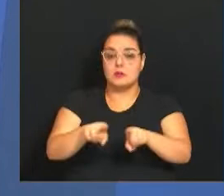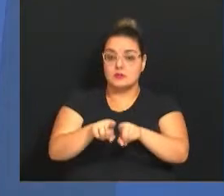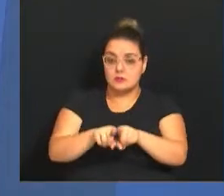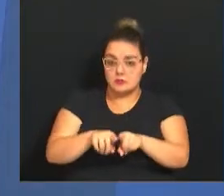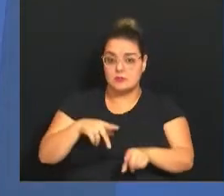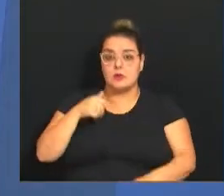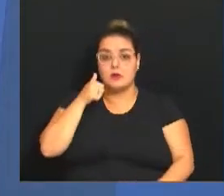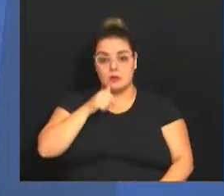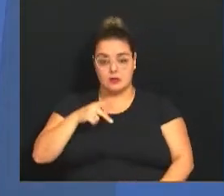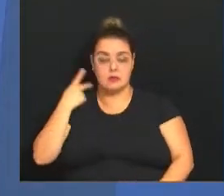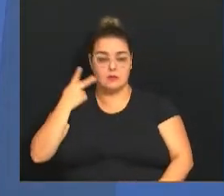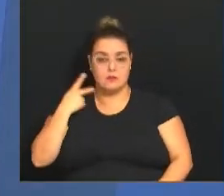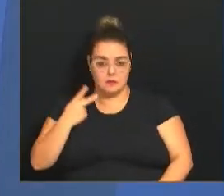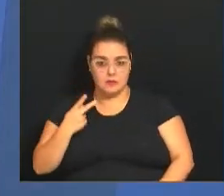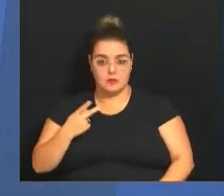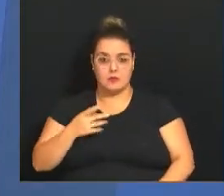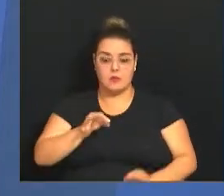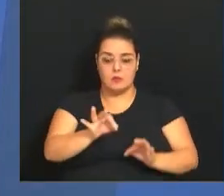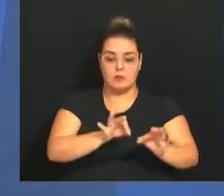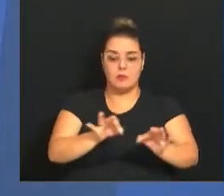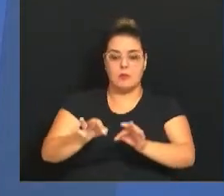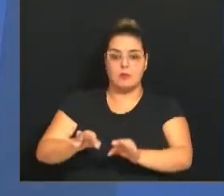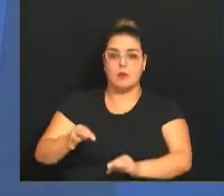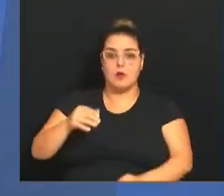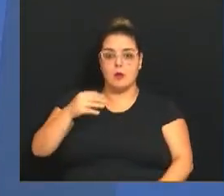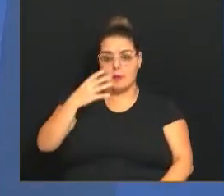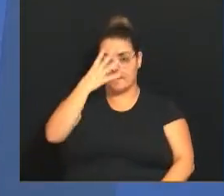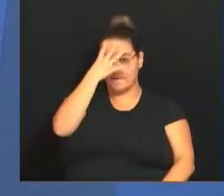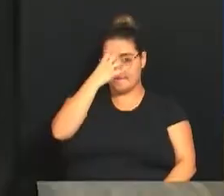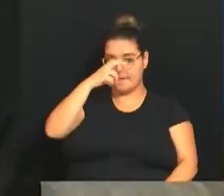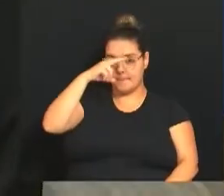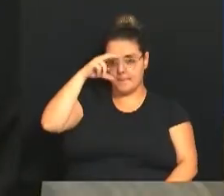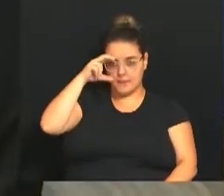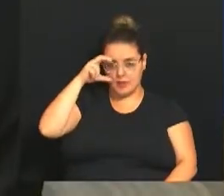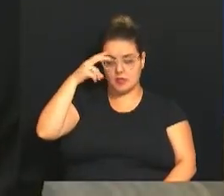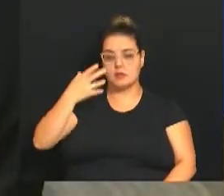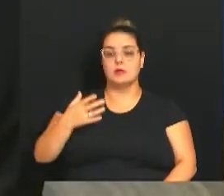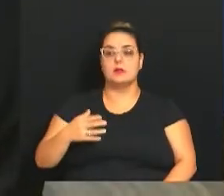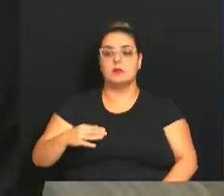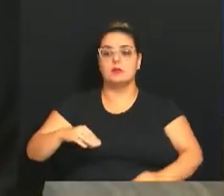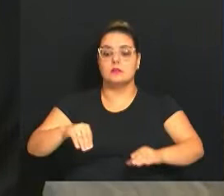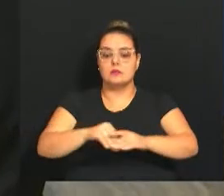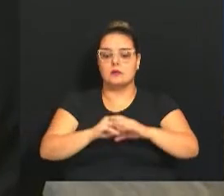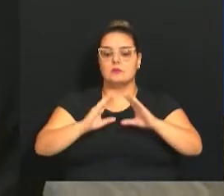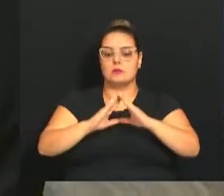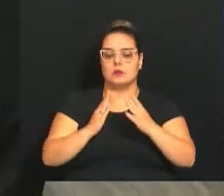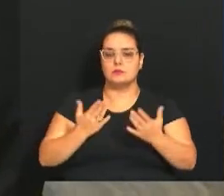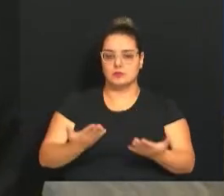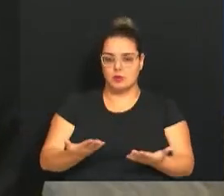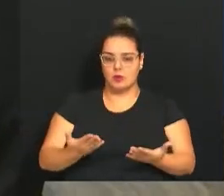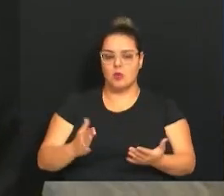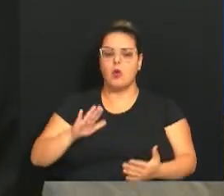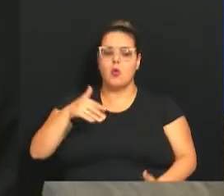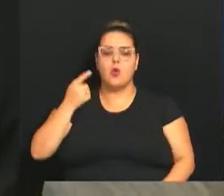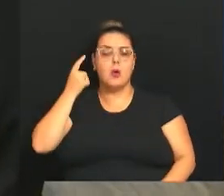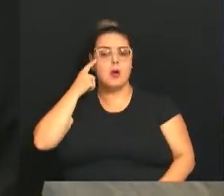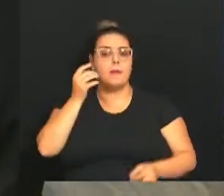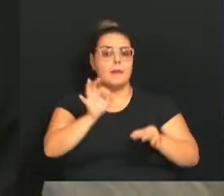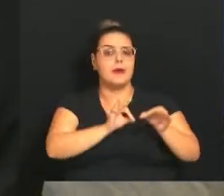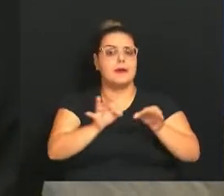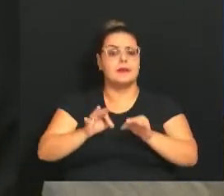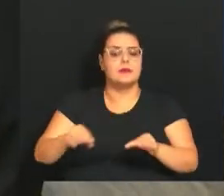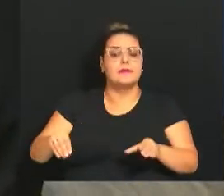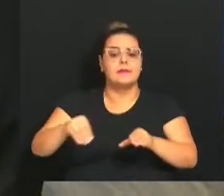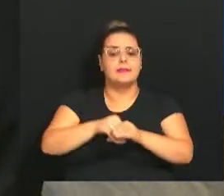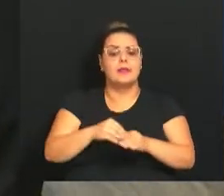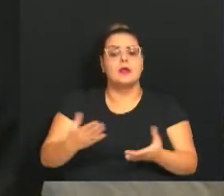projeto que trata do programa Maria da Penha na Escola. Vereadora, quando a gente pensa em um programa como este na escola, qual